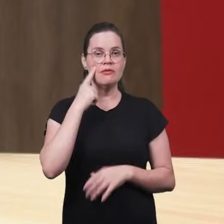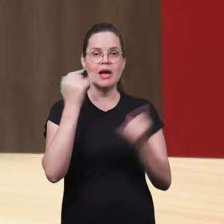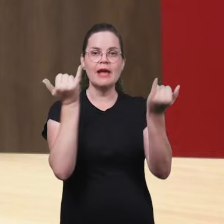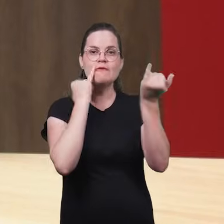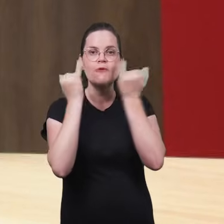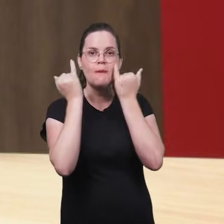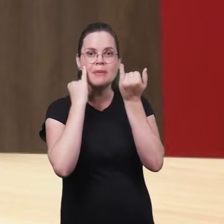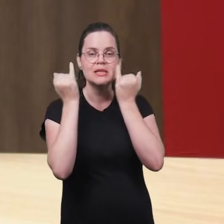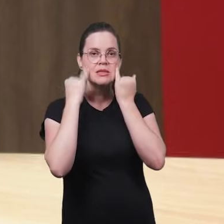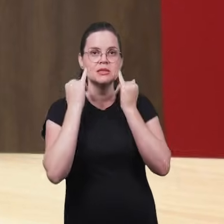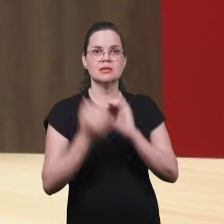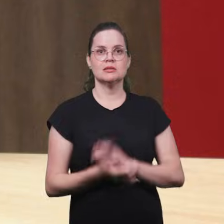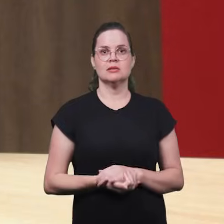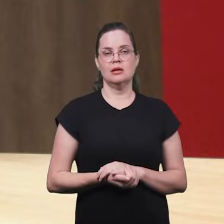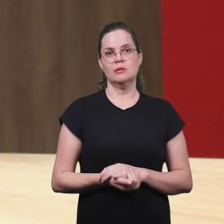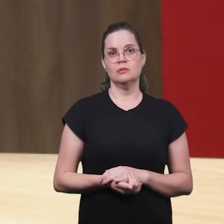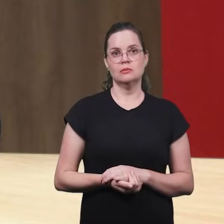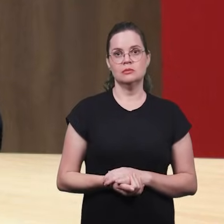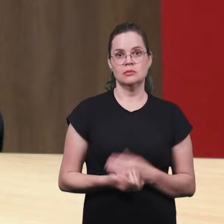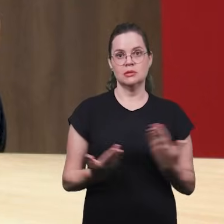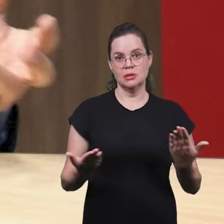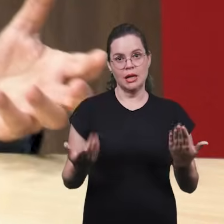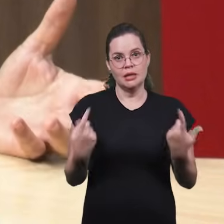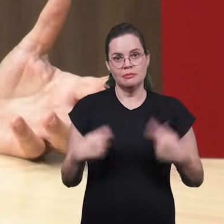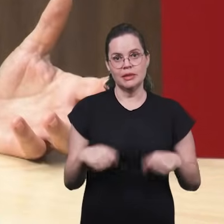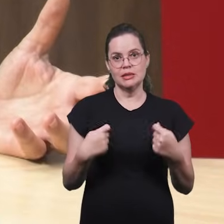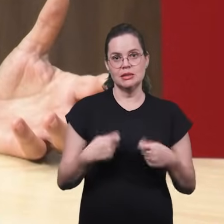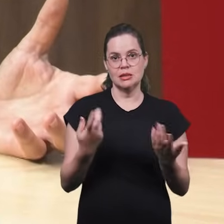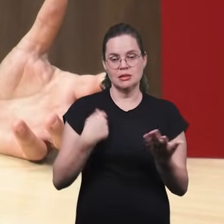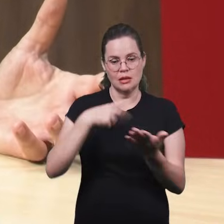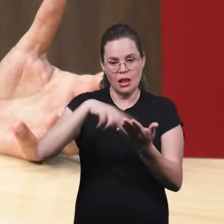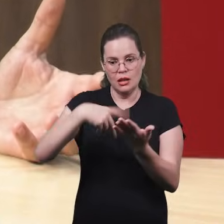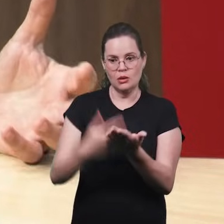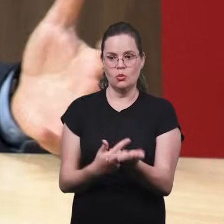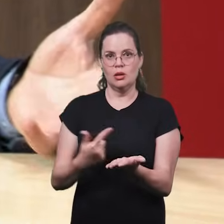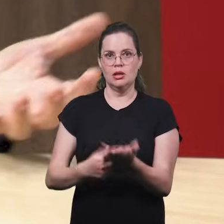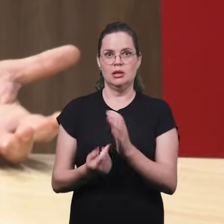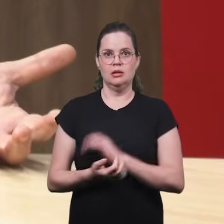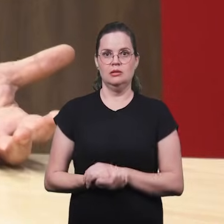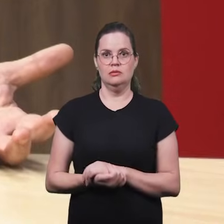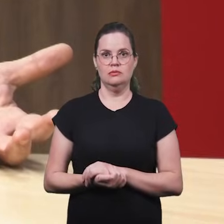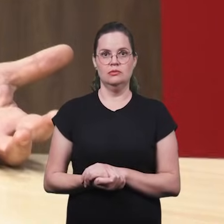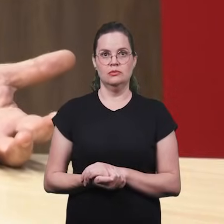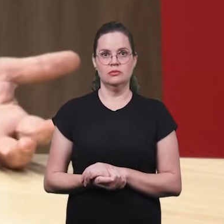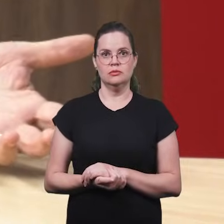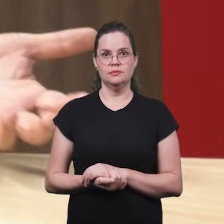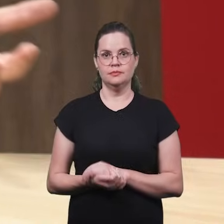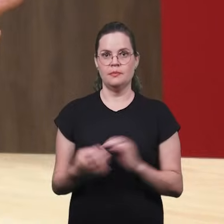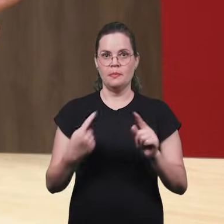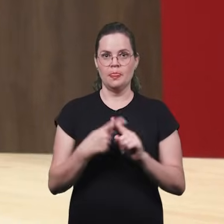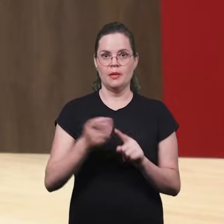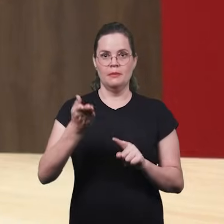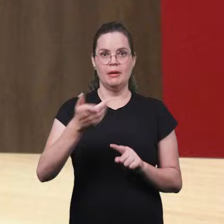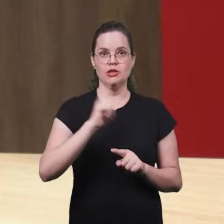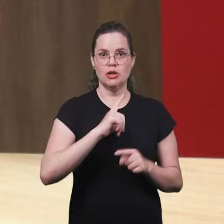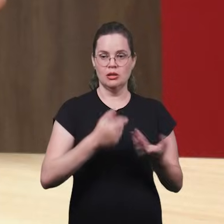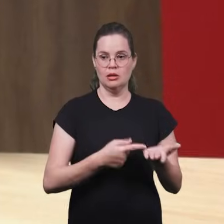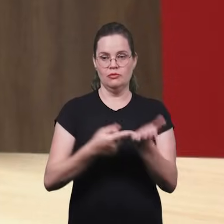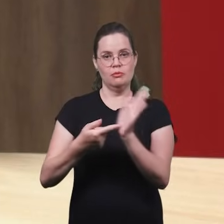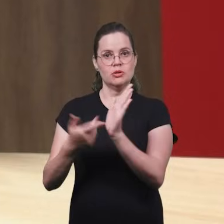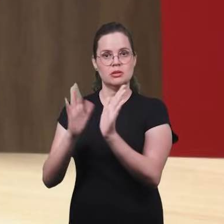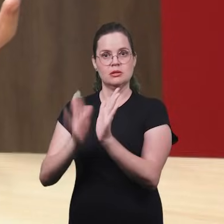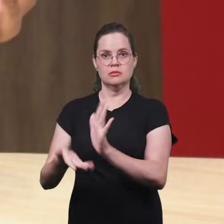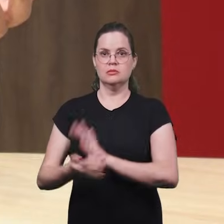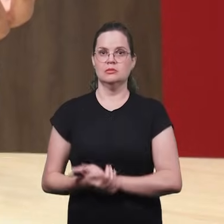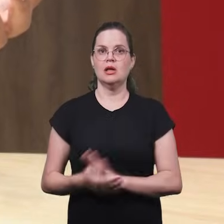uma informação que ele poderia ter que consultar um livro, por exemplo, mas já está na mão dele. Já vai ser oferecida para ele. Então,